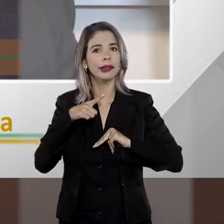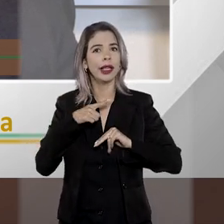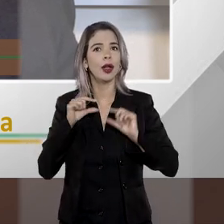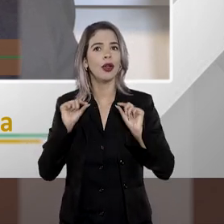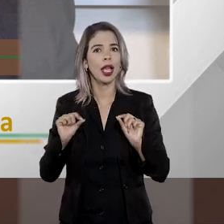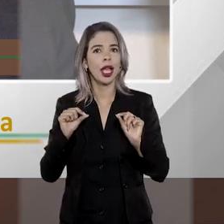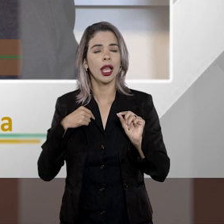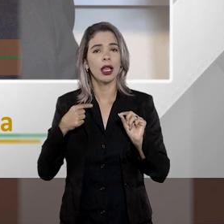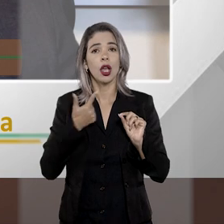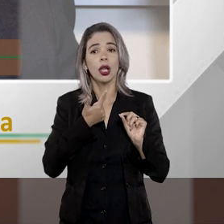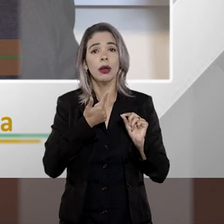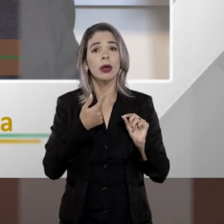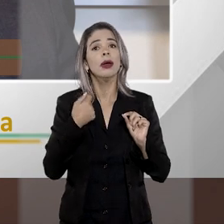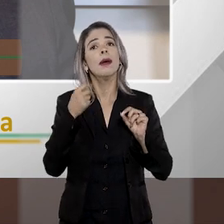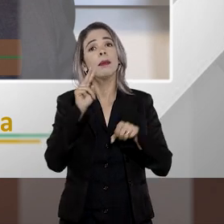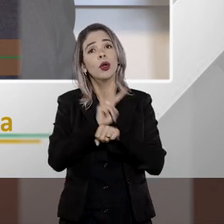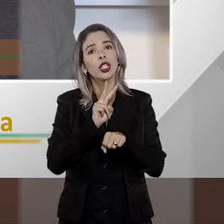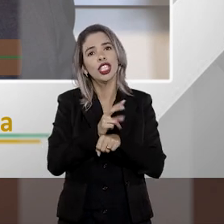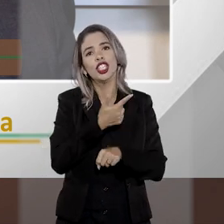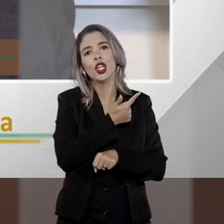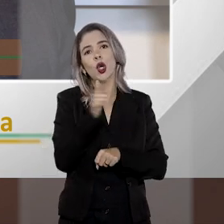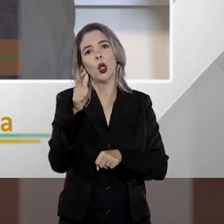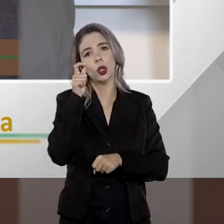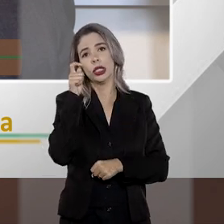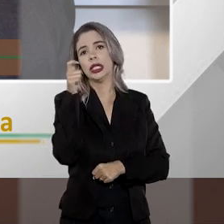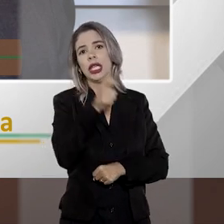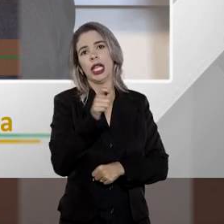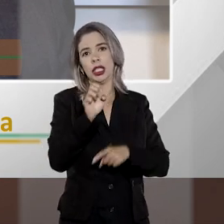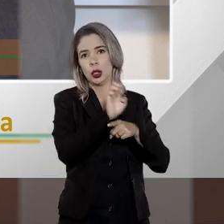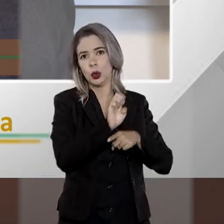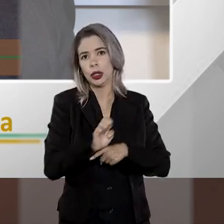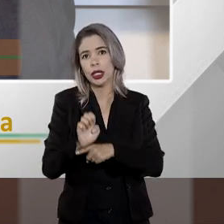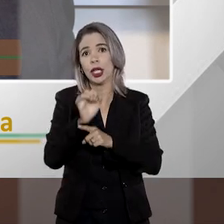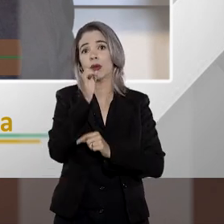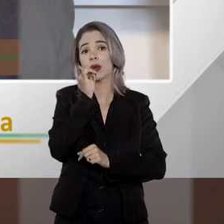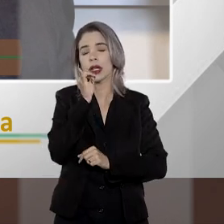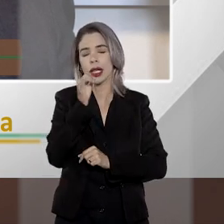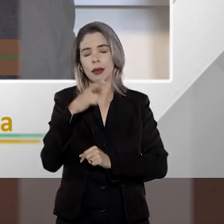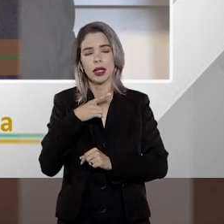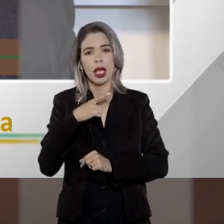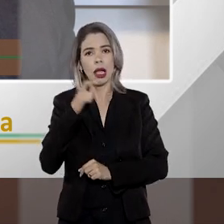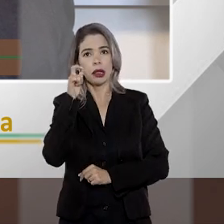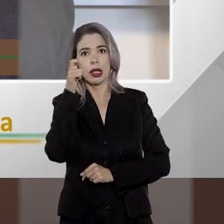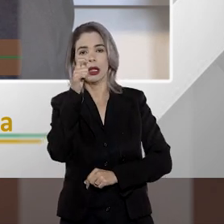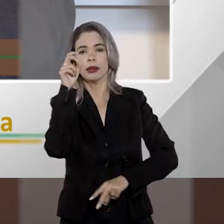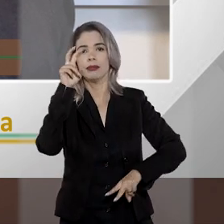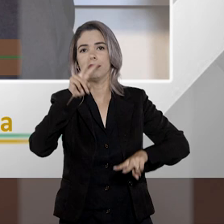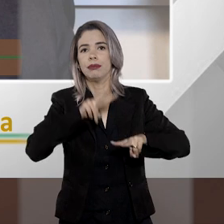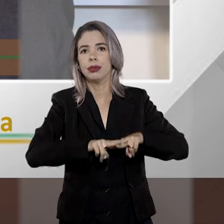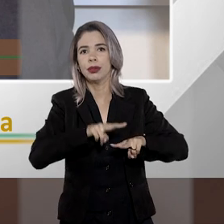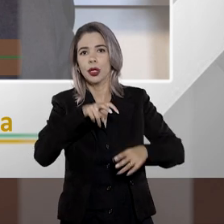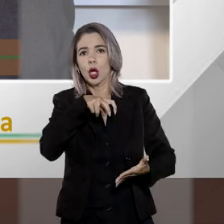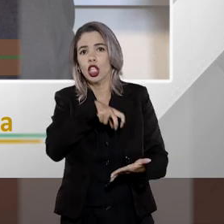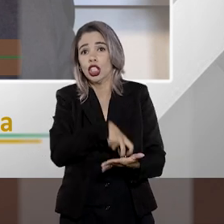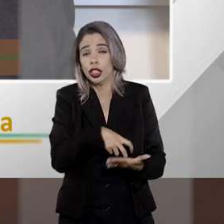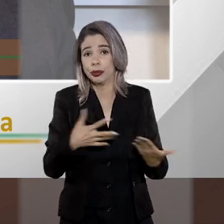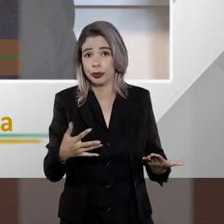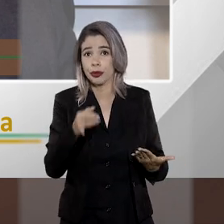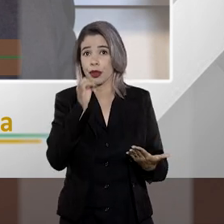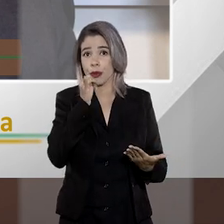restrição de outros interesses legítimos do Estado, como, por exemplo, a pretensão punitiva. Num confronto